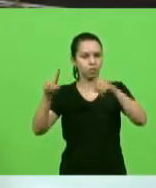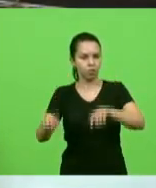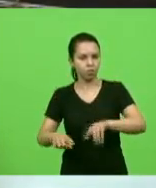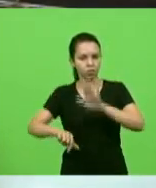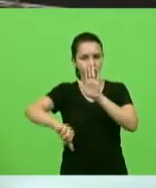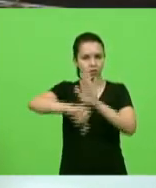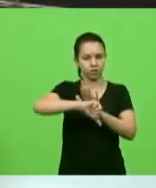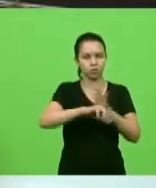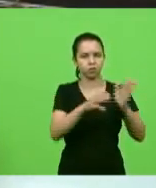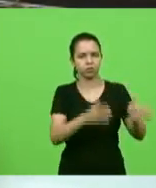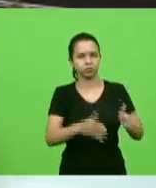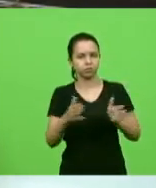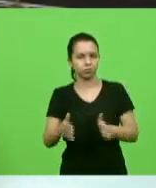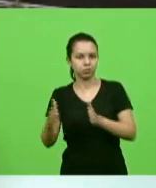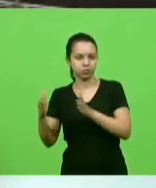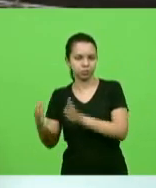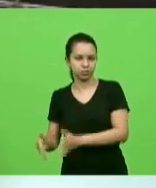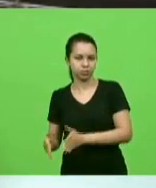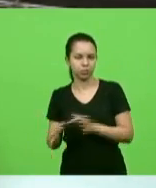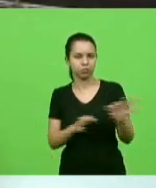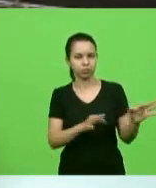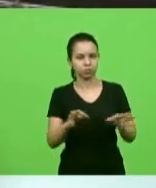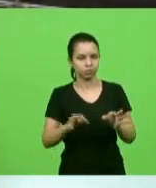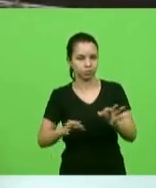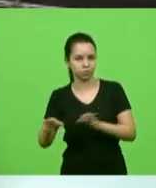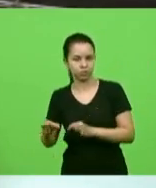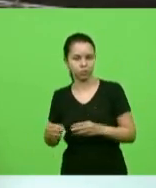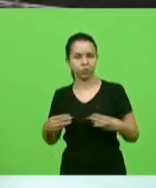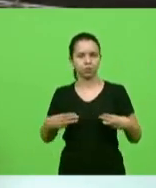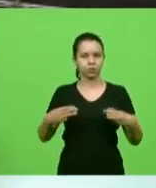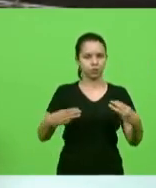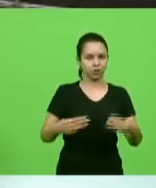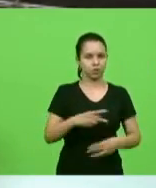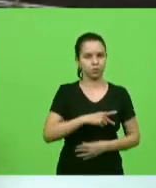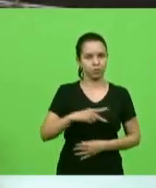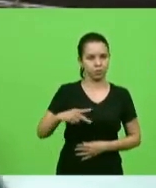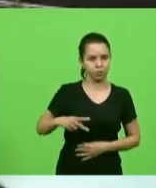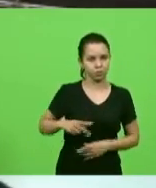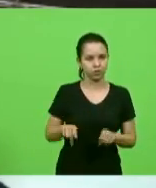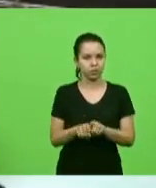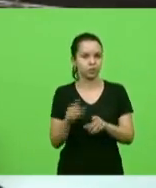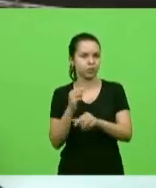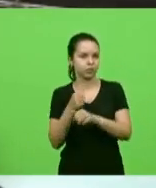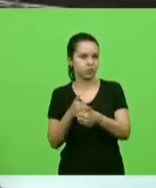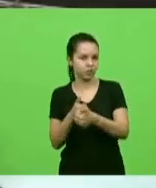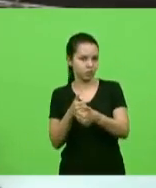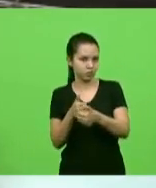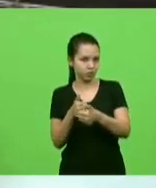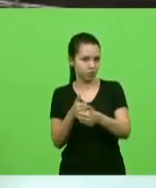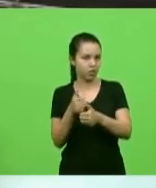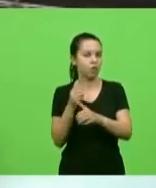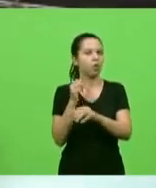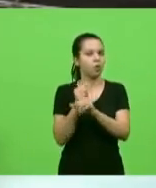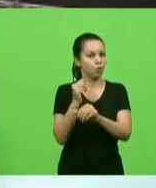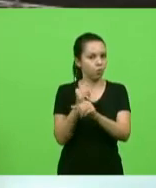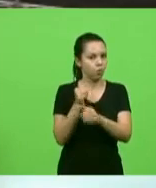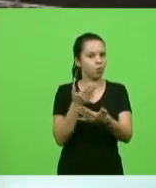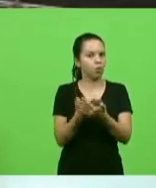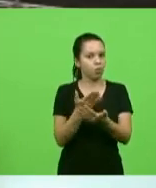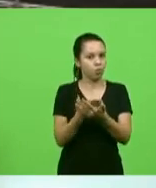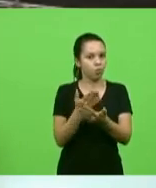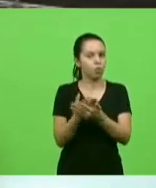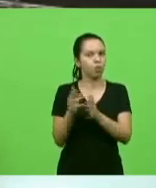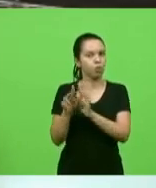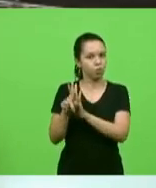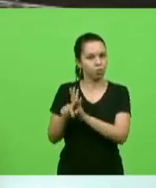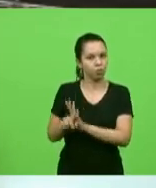ao Crime Organizado e coordenado pelo Ministério Público ainda em Coelho tribunal de contas estão tirar o perícia da Polícia